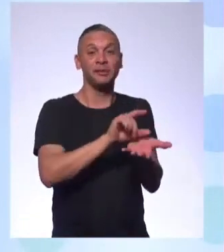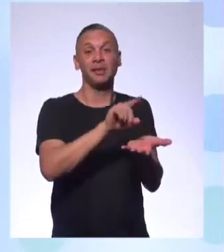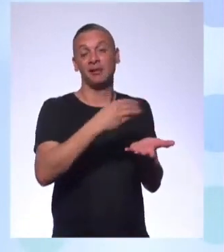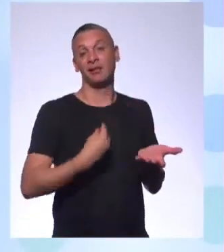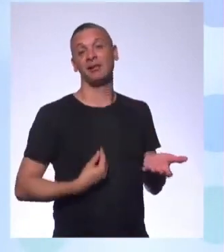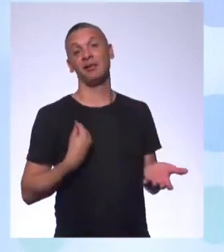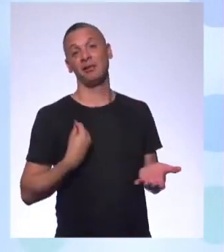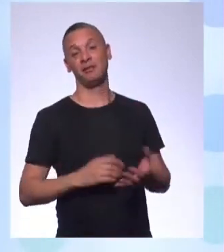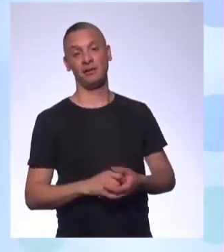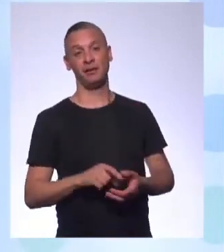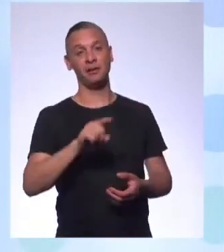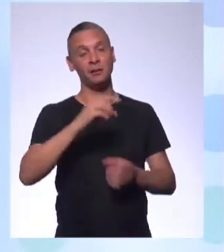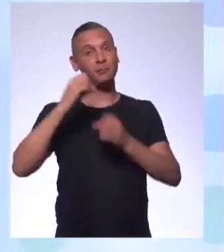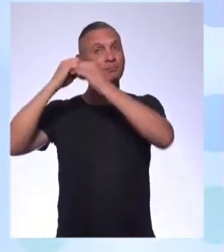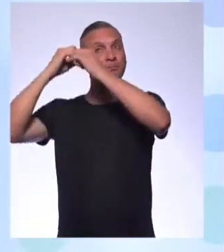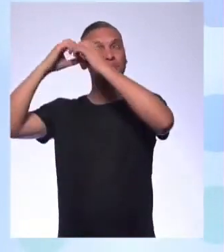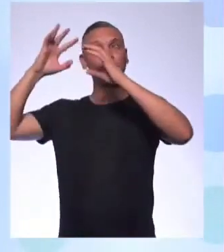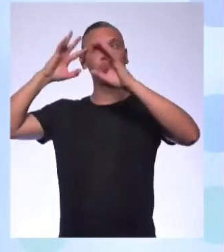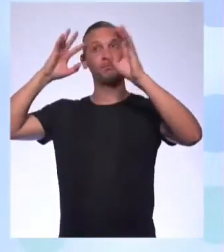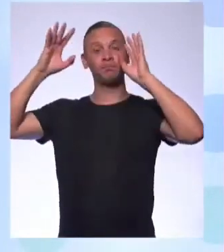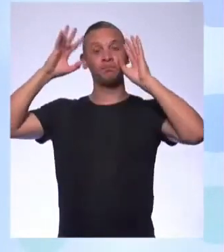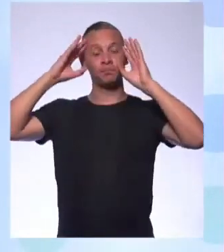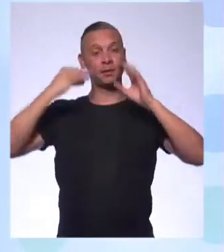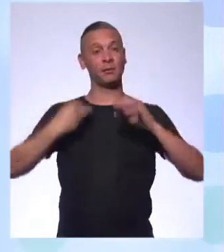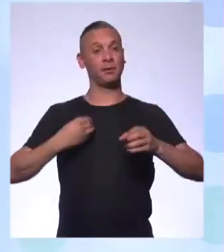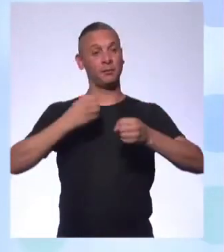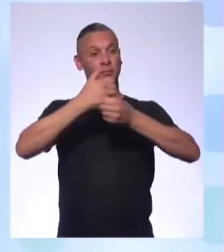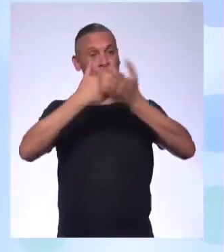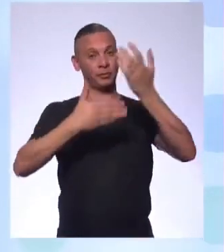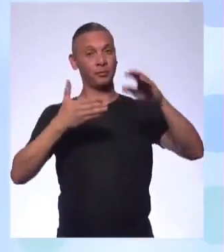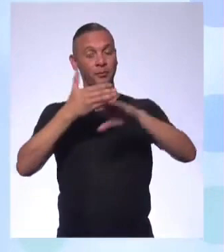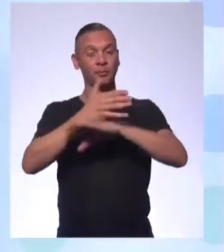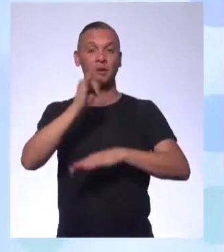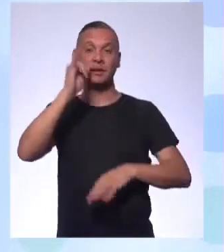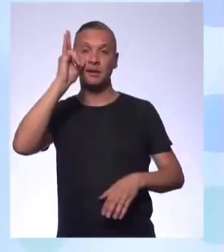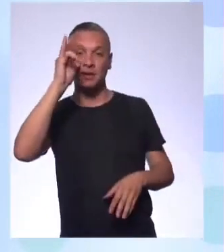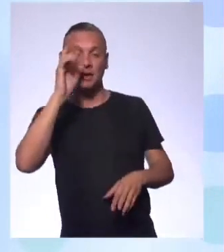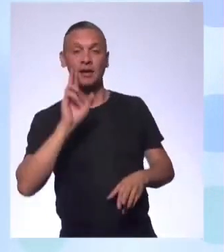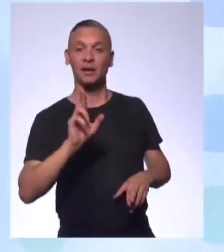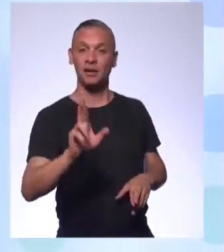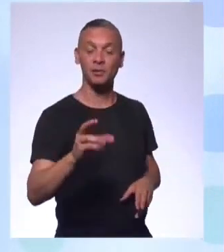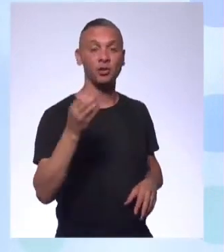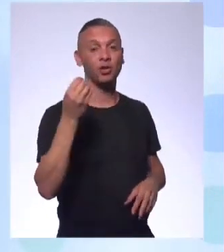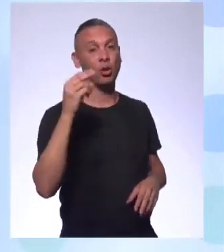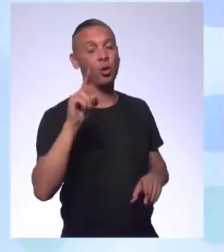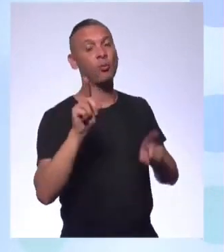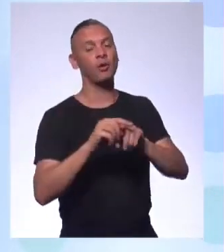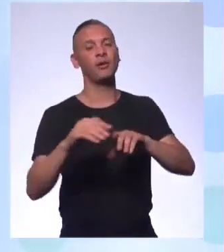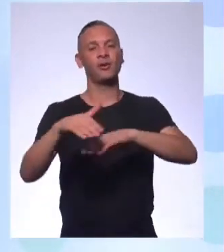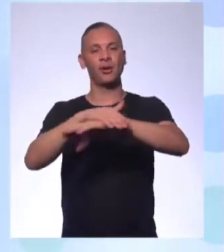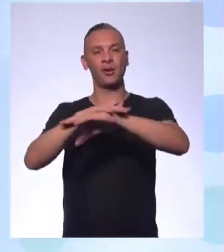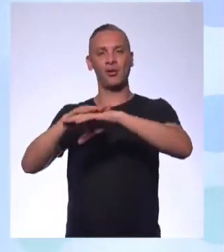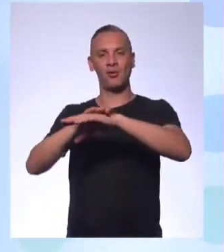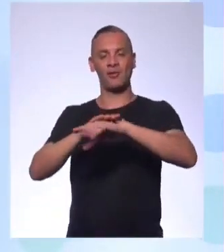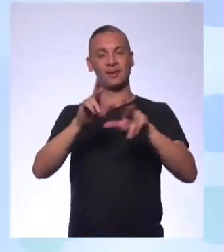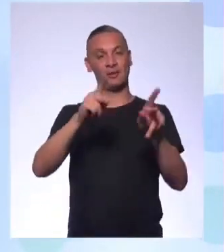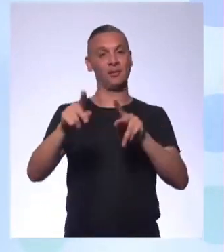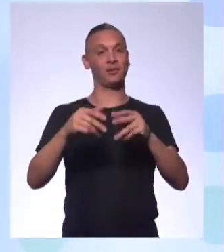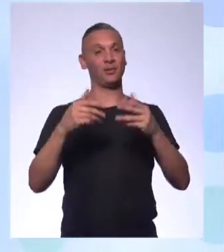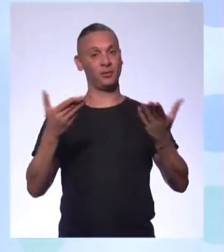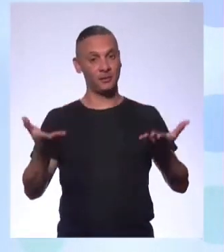fica aí a pergunta para vocês e participe conosco, responda para a gente no Instagram, ou então, claro, converse com seus professores a